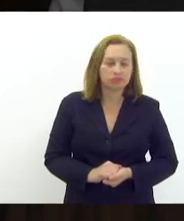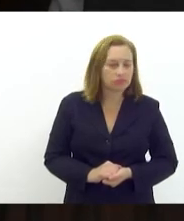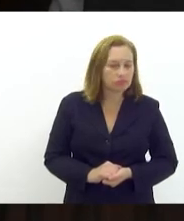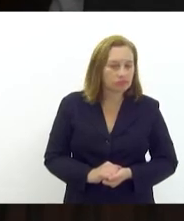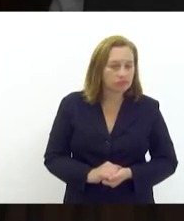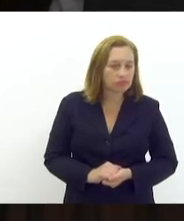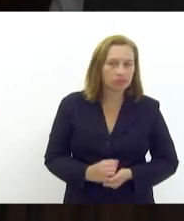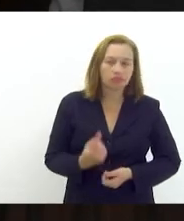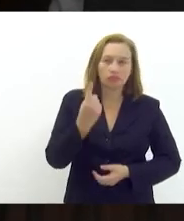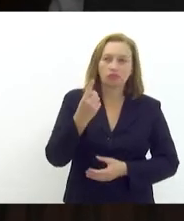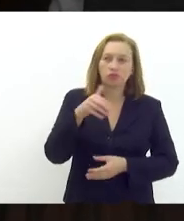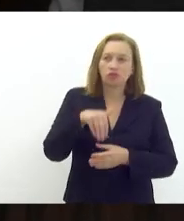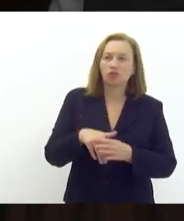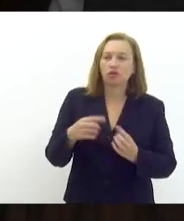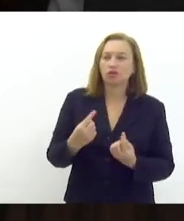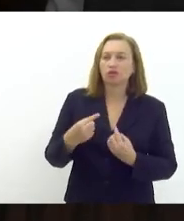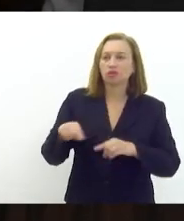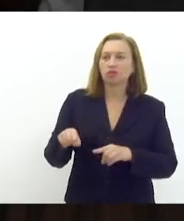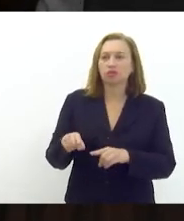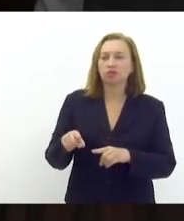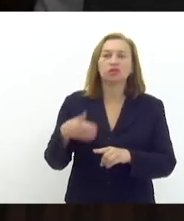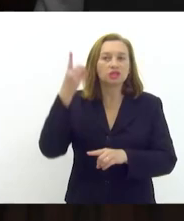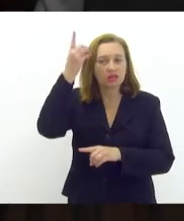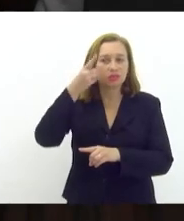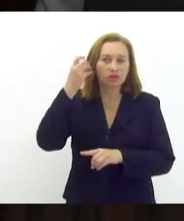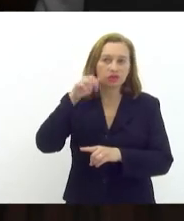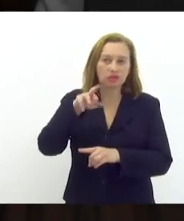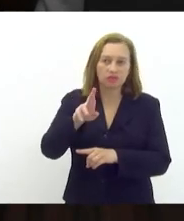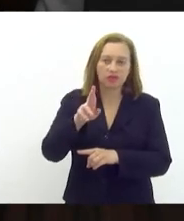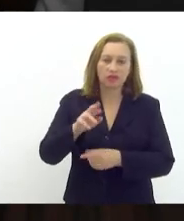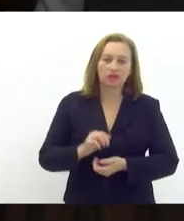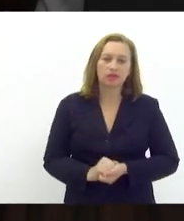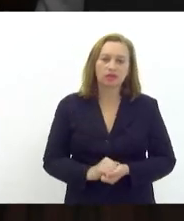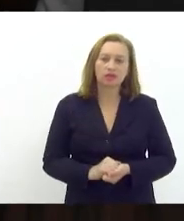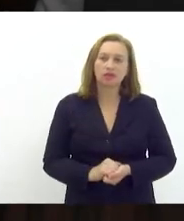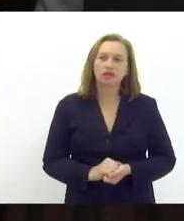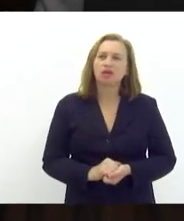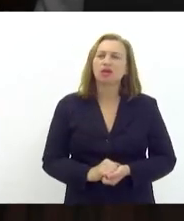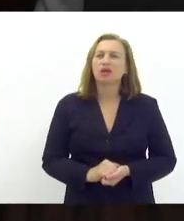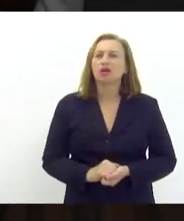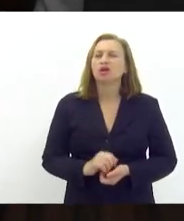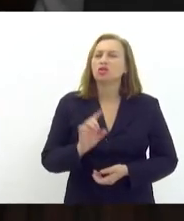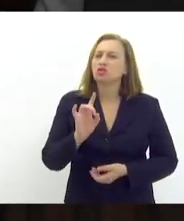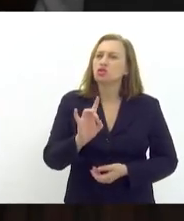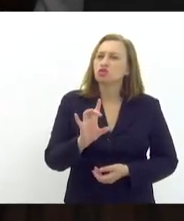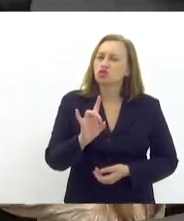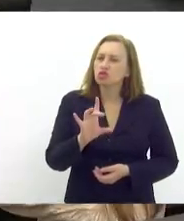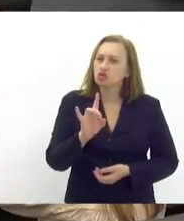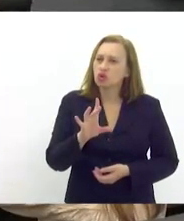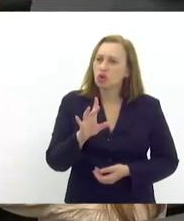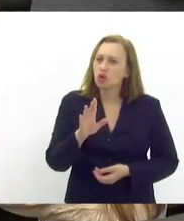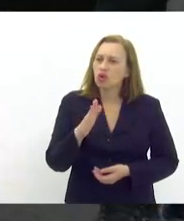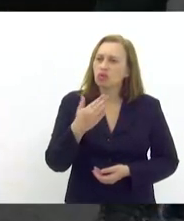convoca o contrário do deputado Rosemberg Reis senhor presidente